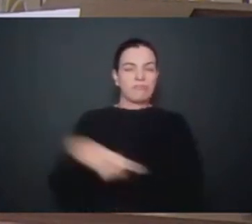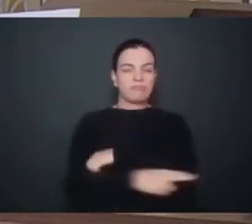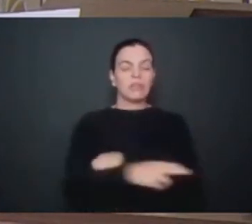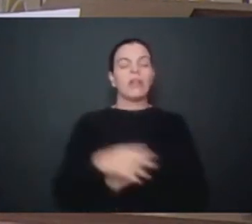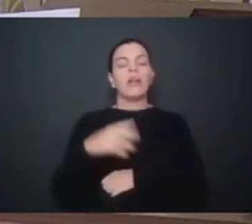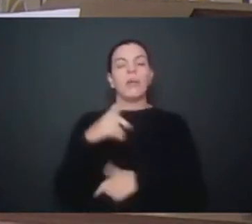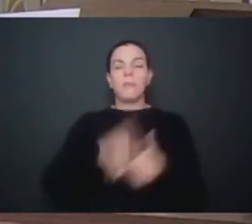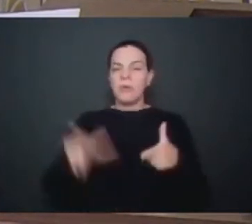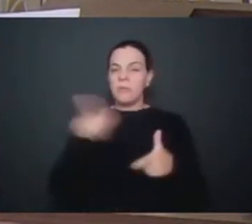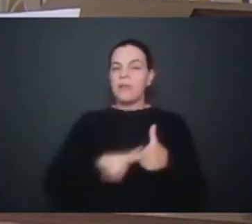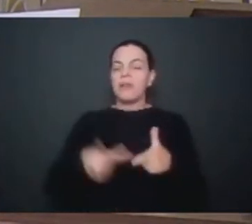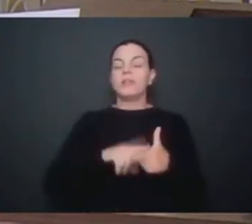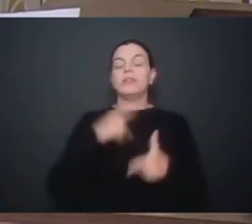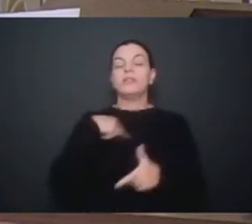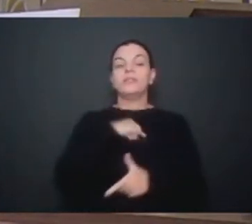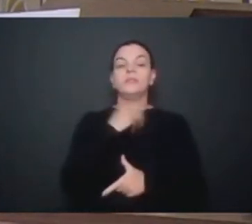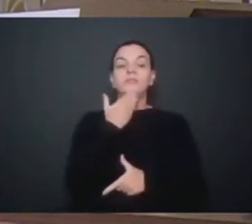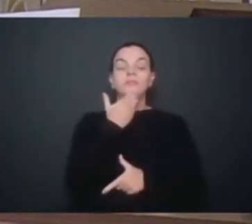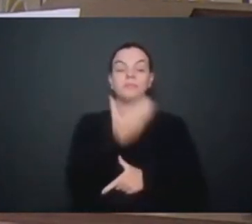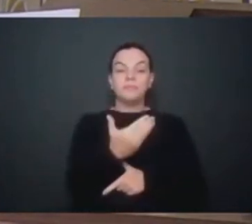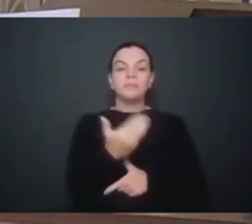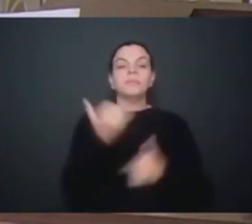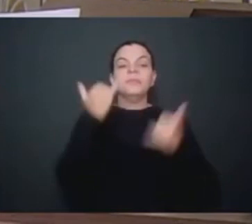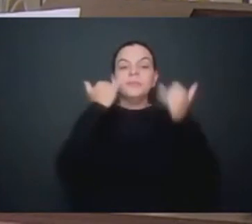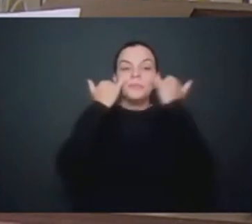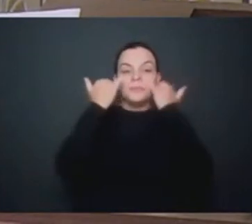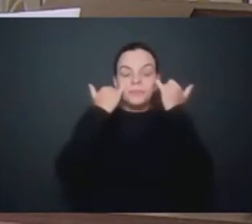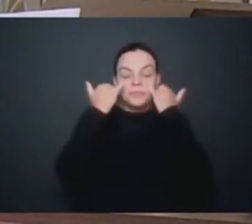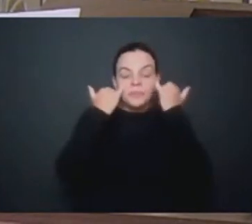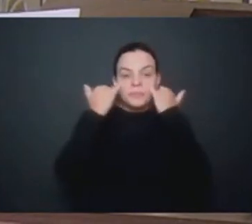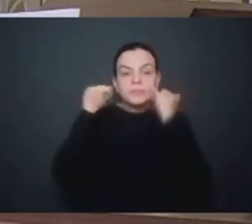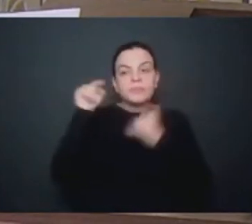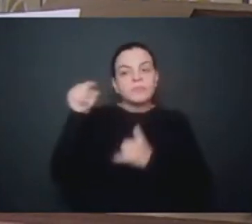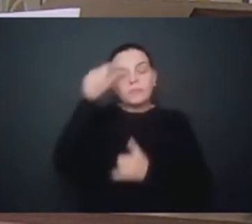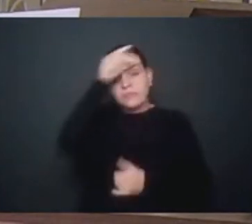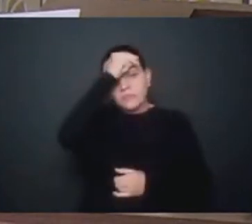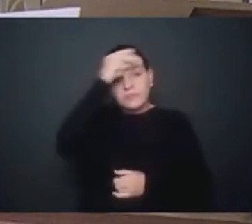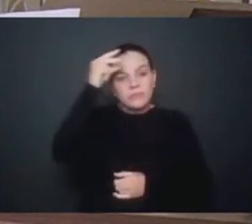gente fez um pedido de informação para a Prefeitura e